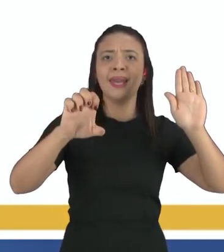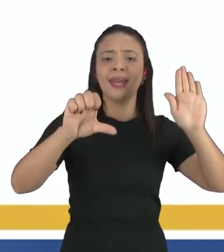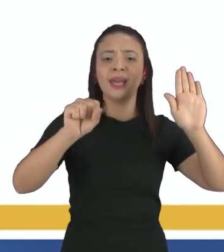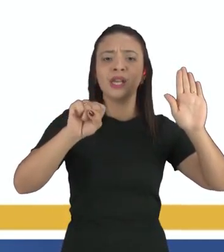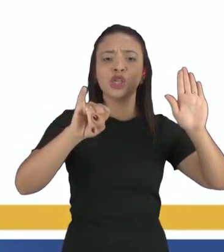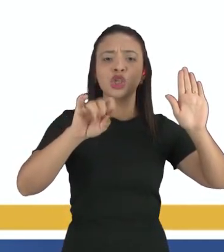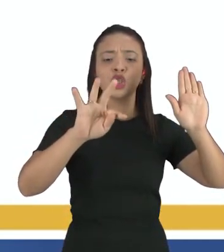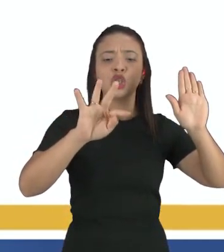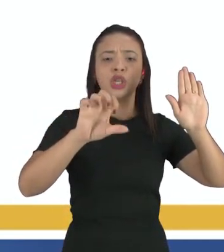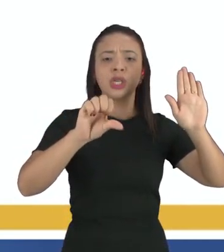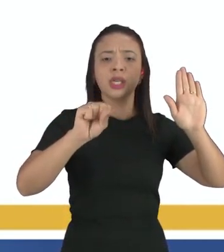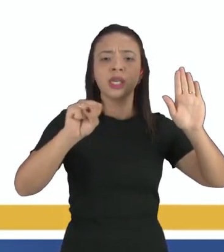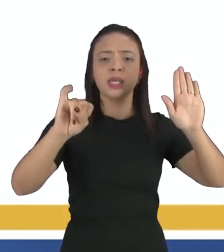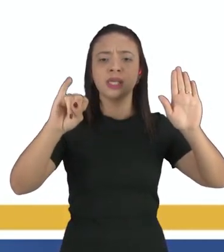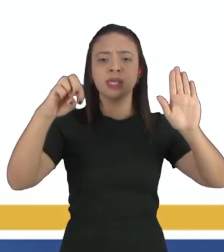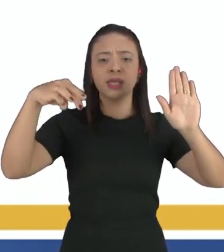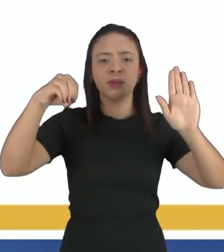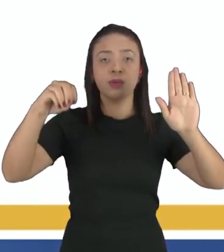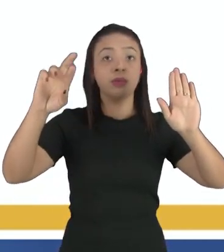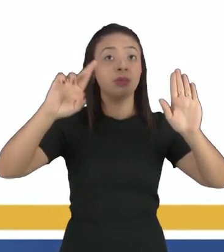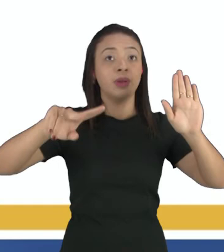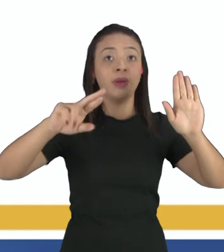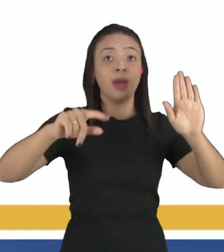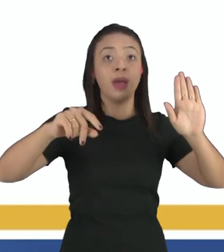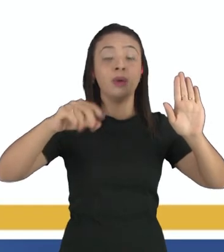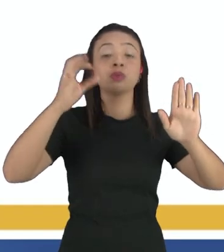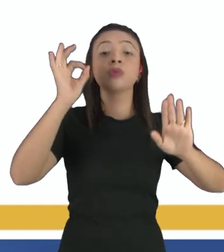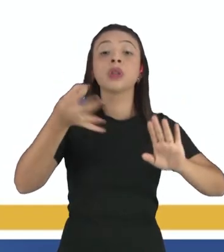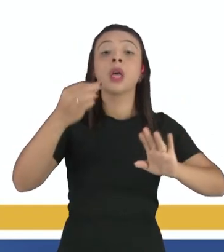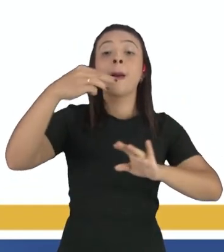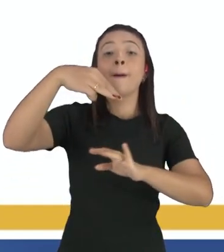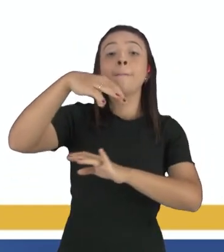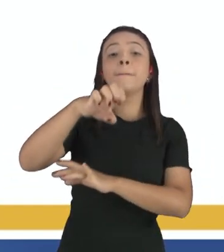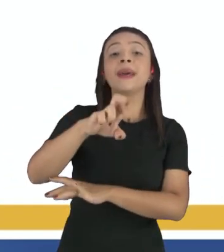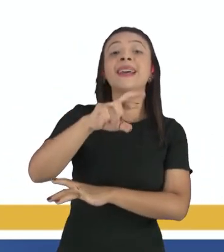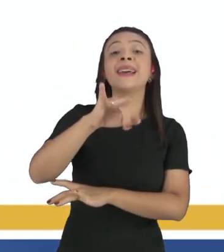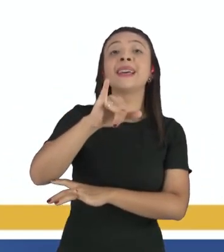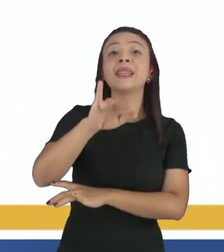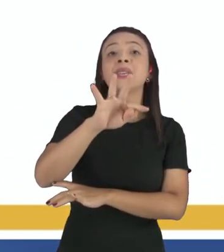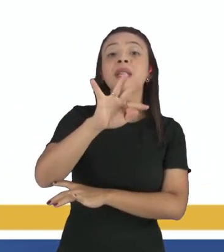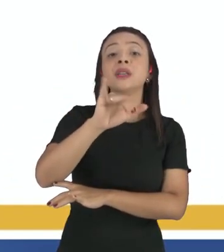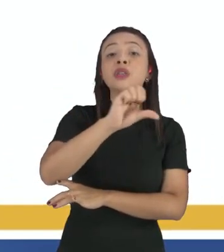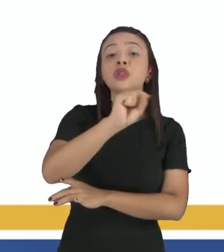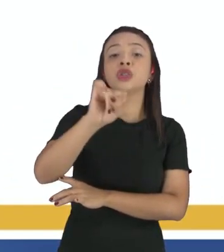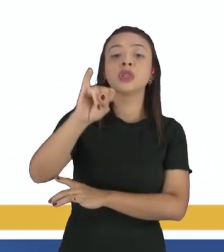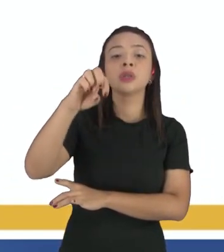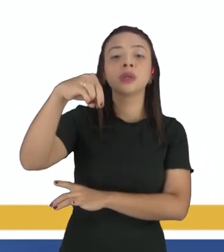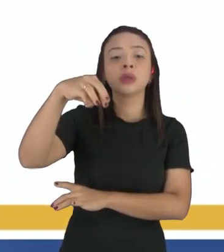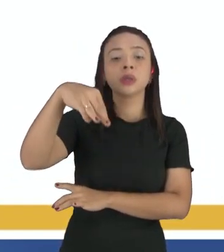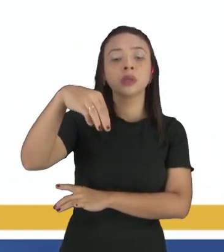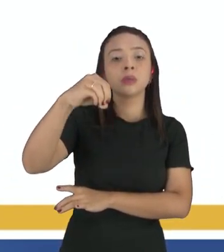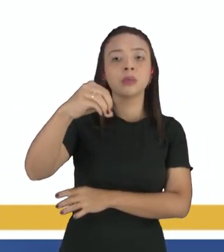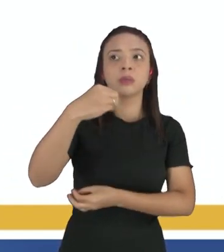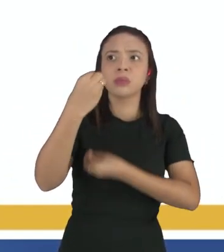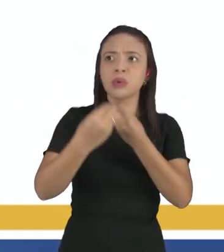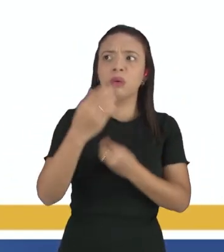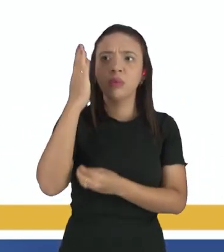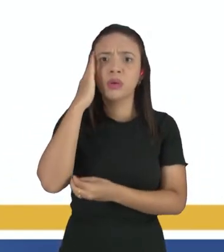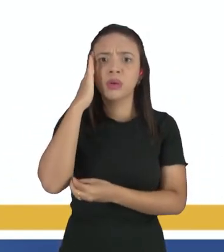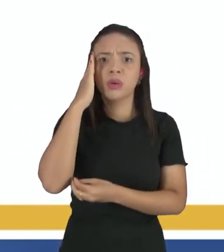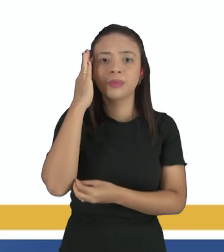escrever? Não, é meritíssimo. Professora, mas como que eu vou saber se é com E ou se é com I?